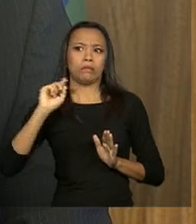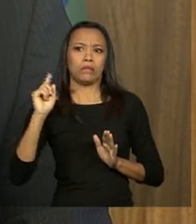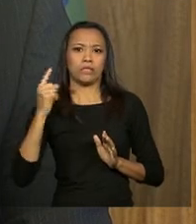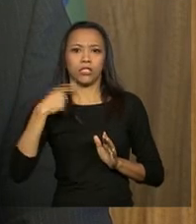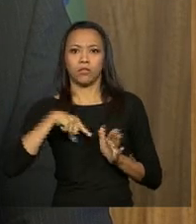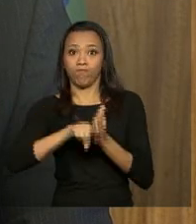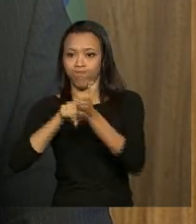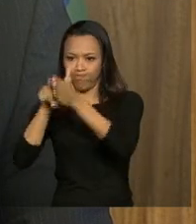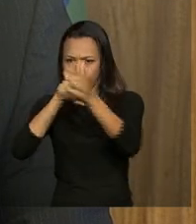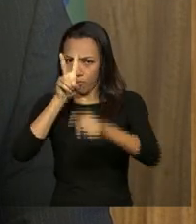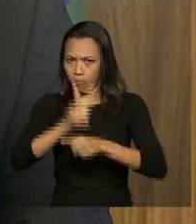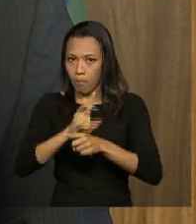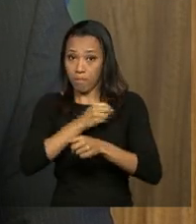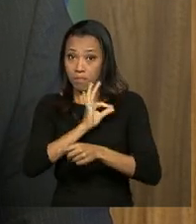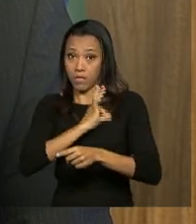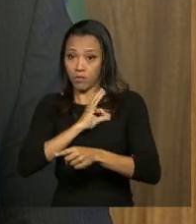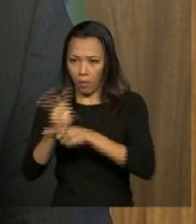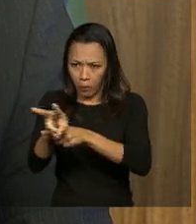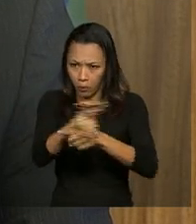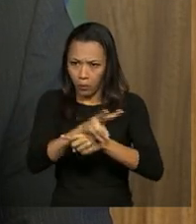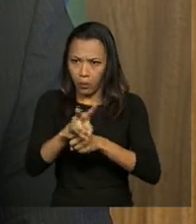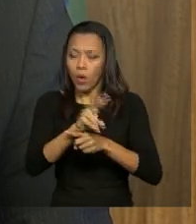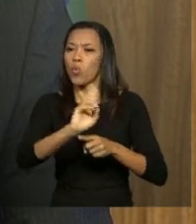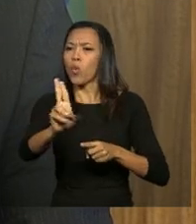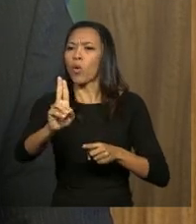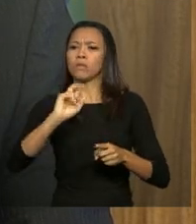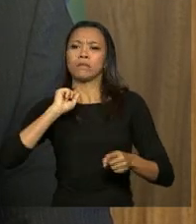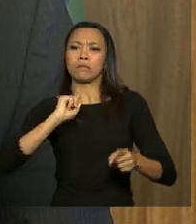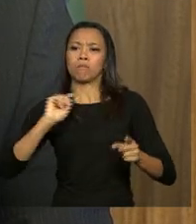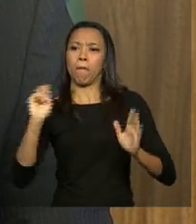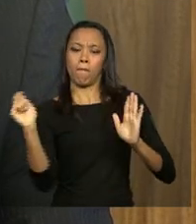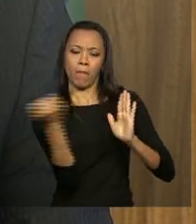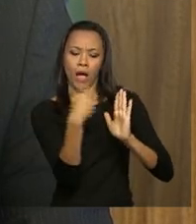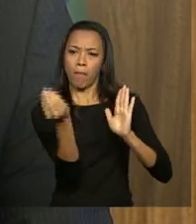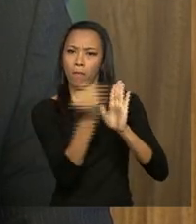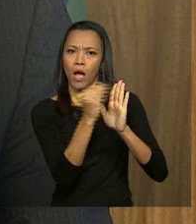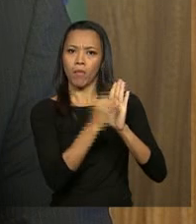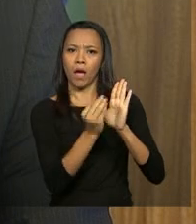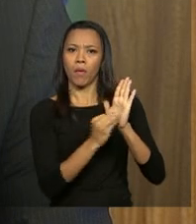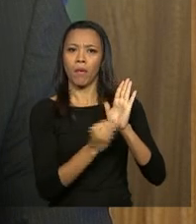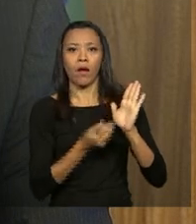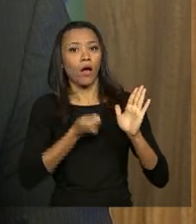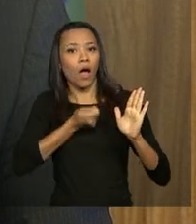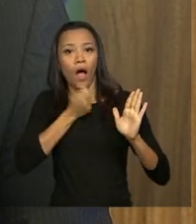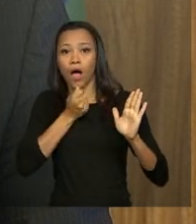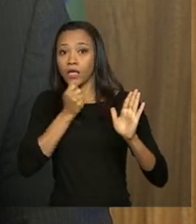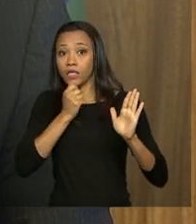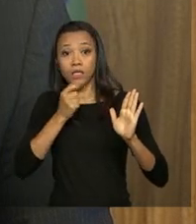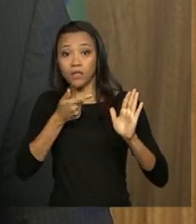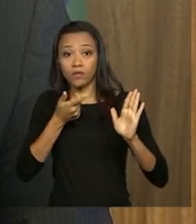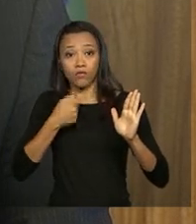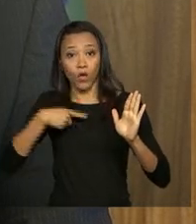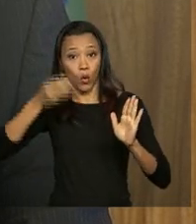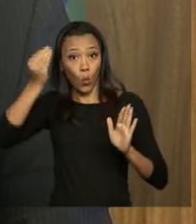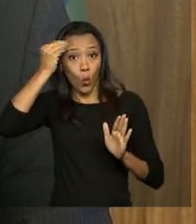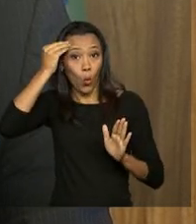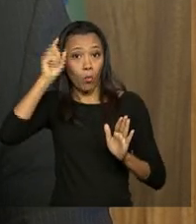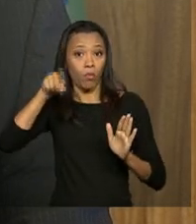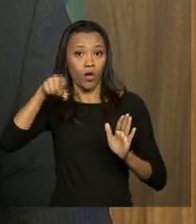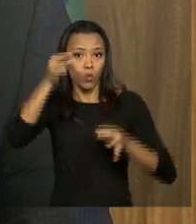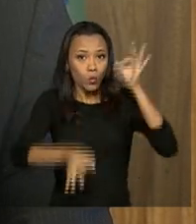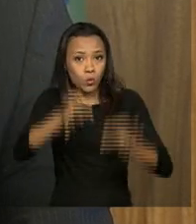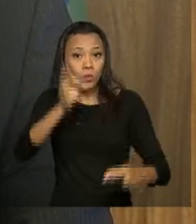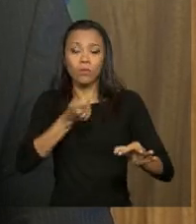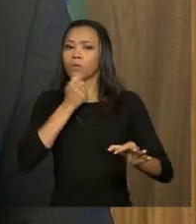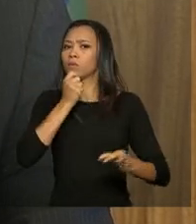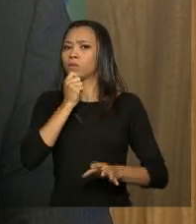investigação e ele não foram denunciados muito menos foram julgados como culpados O que há são